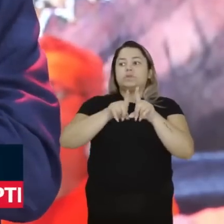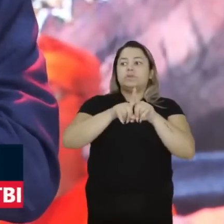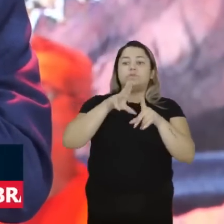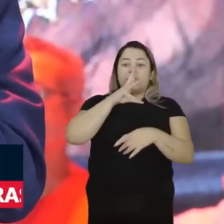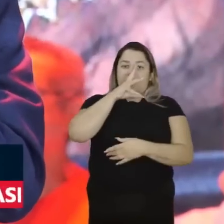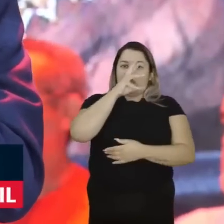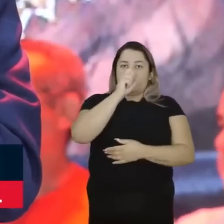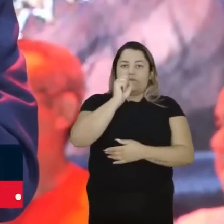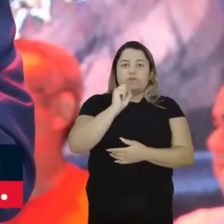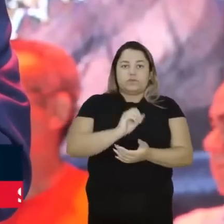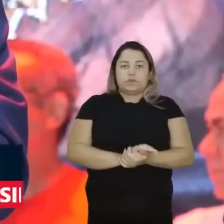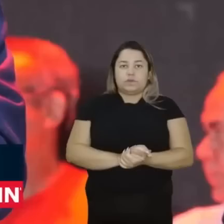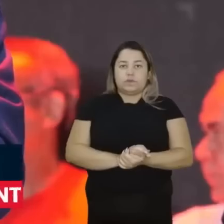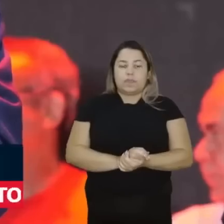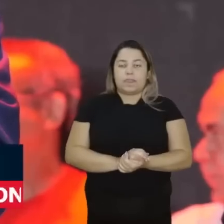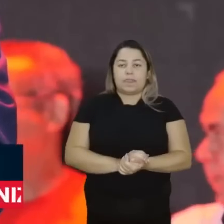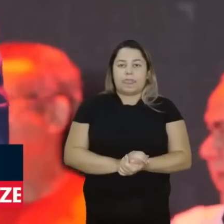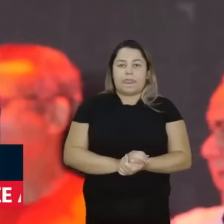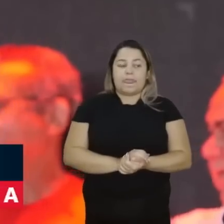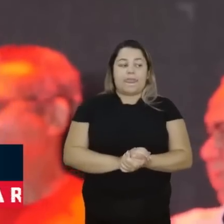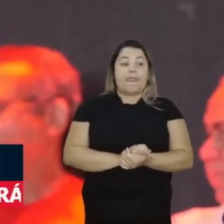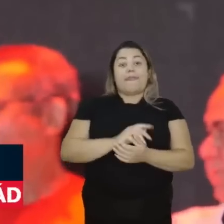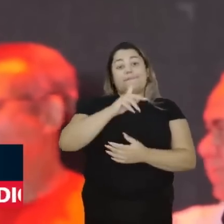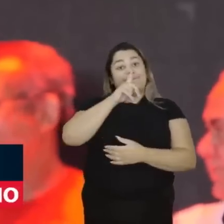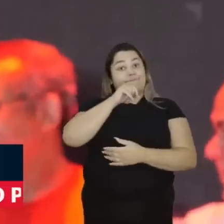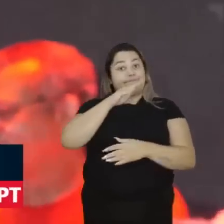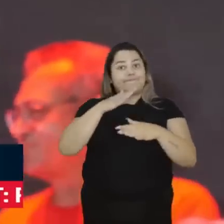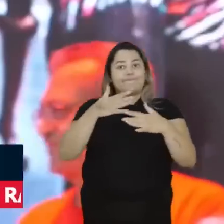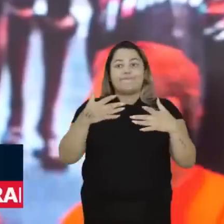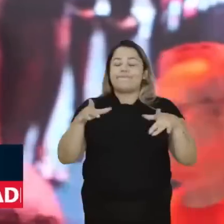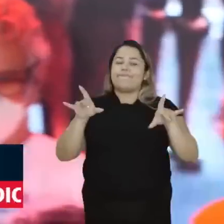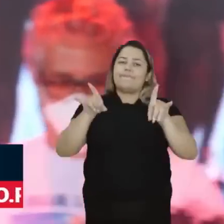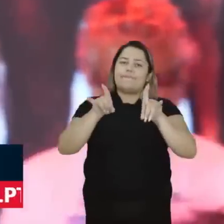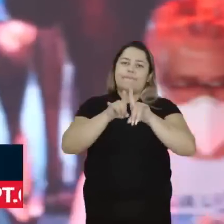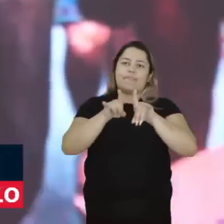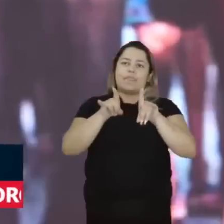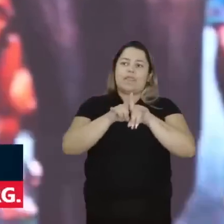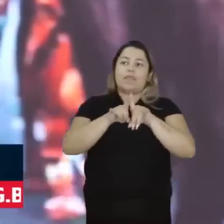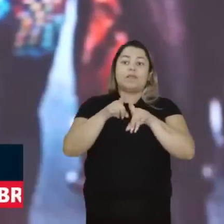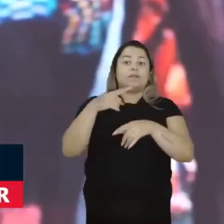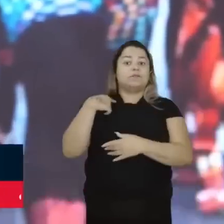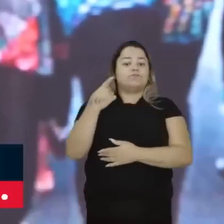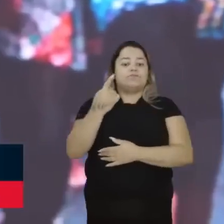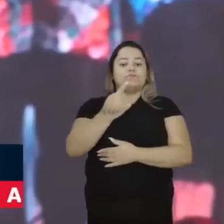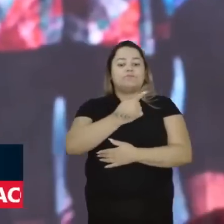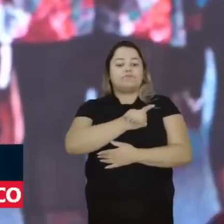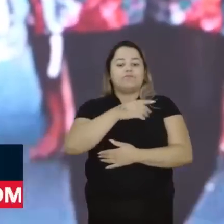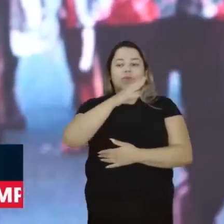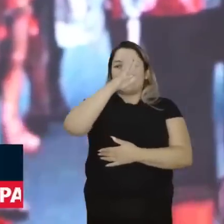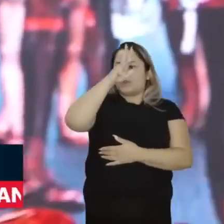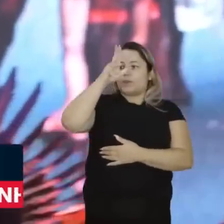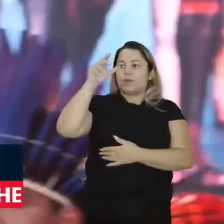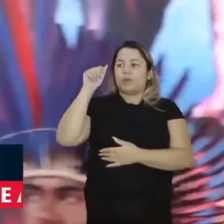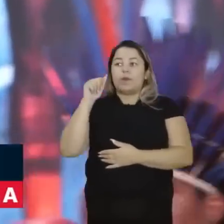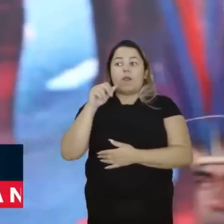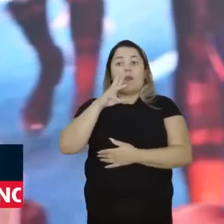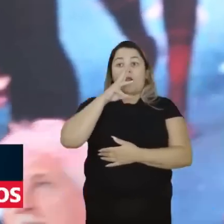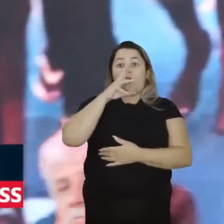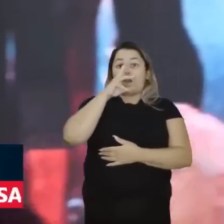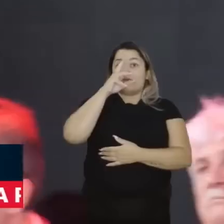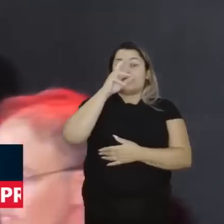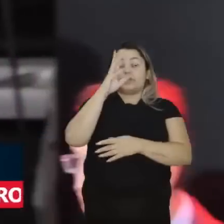força das águas do interior da nossa Amazônia, a força das